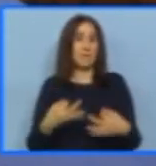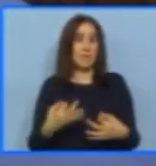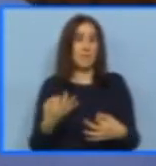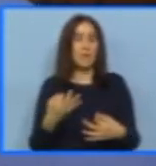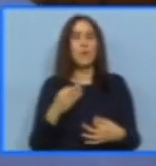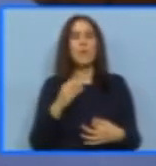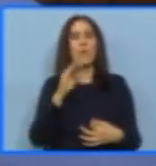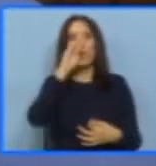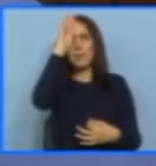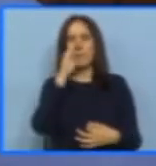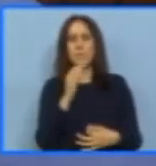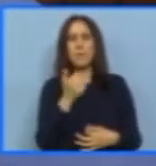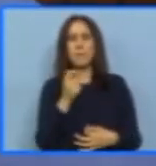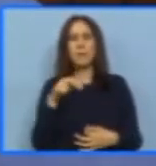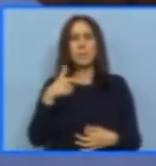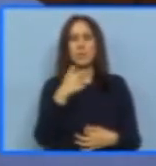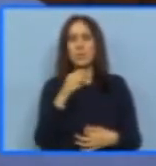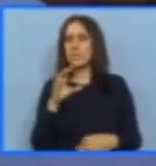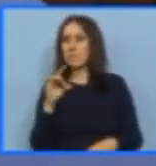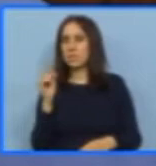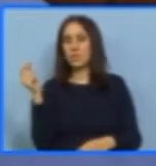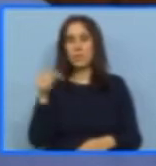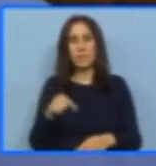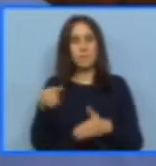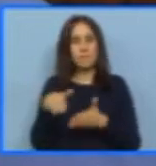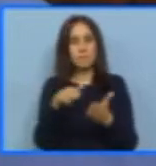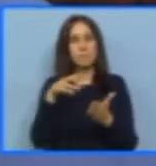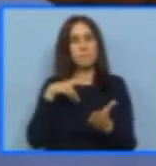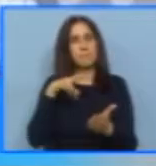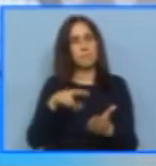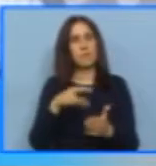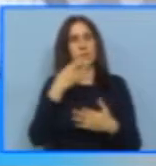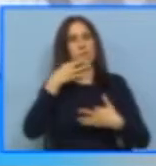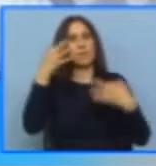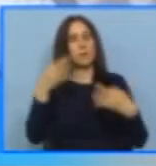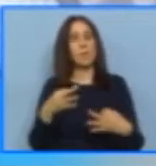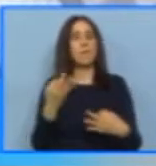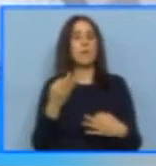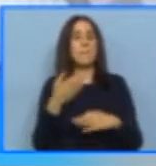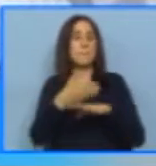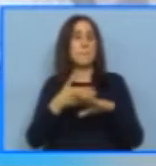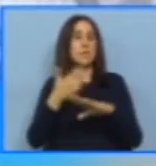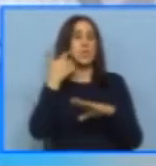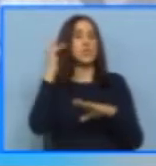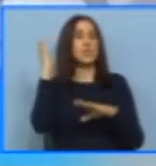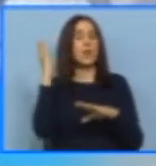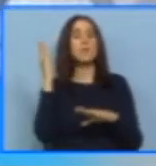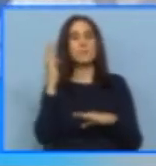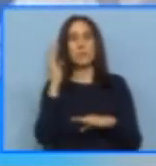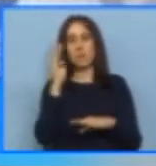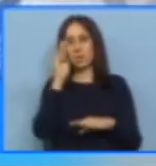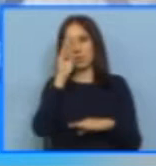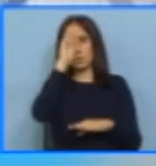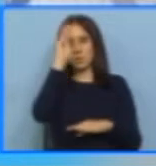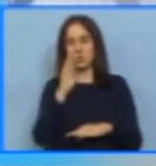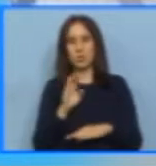Papa Bento XVI a caminho de Portugal, confirmou isso, que apesar de grande parte já ter passado, que tinha a ver com o atentado a João Paulo II, portanto